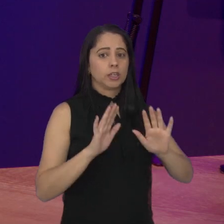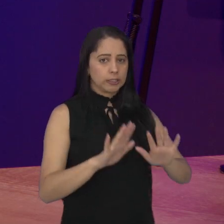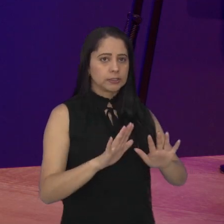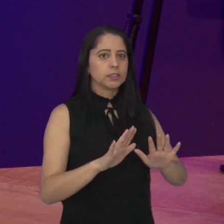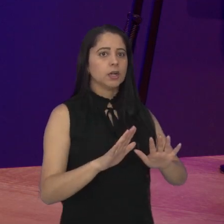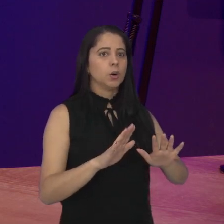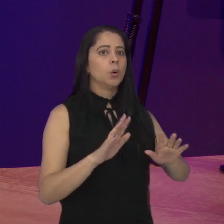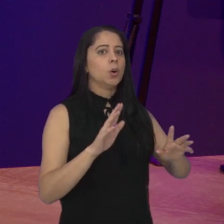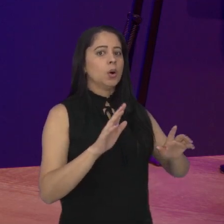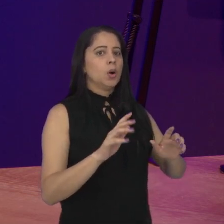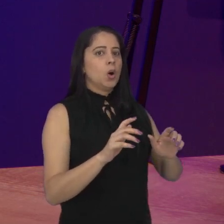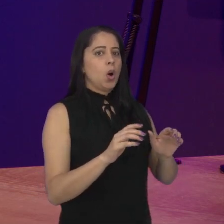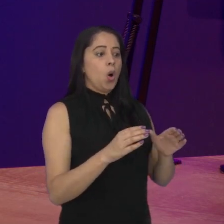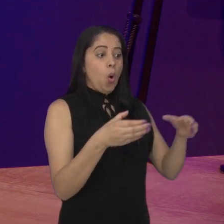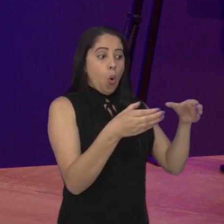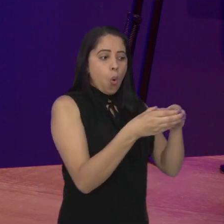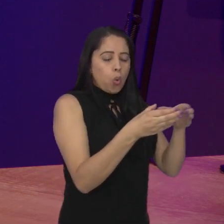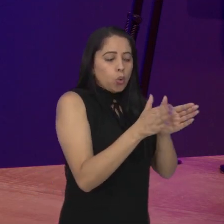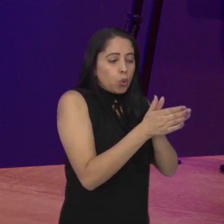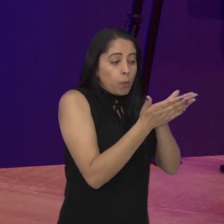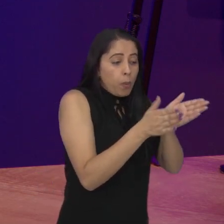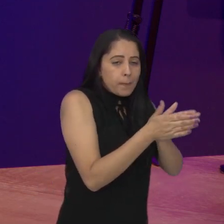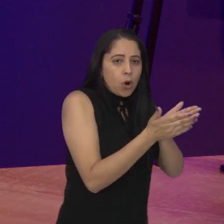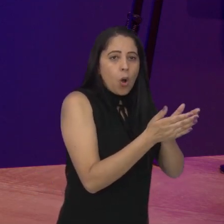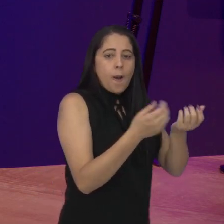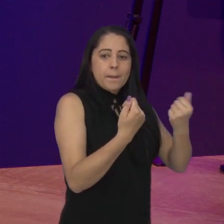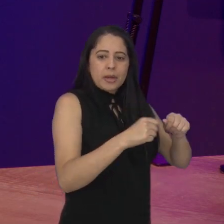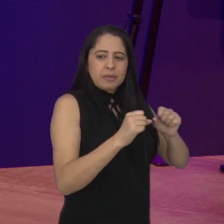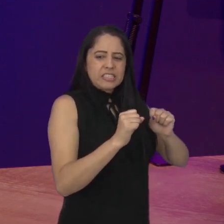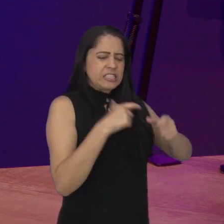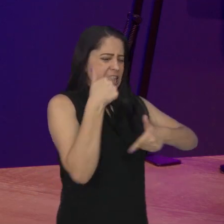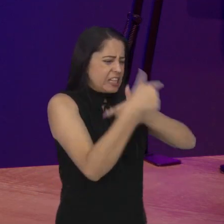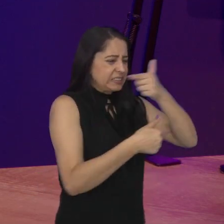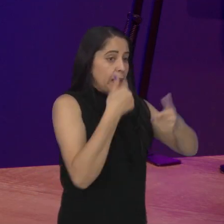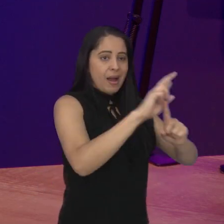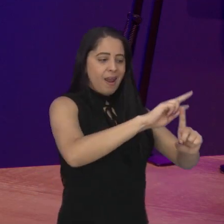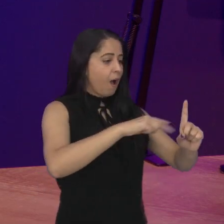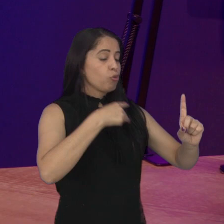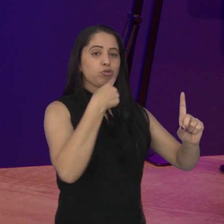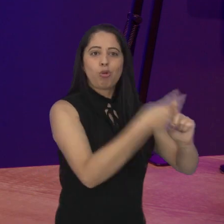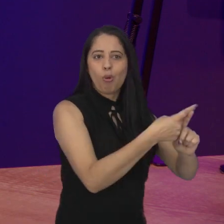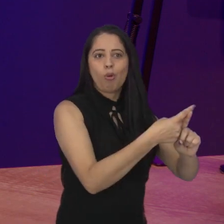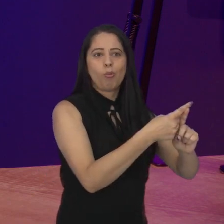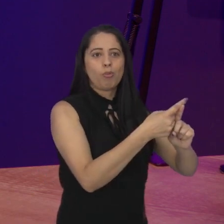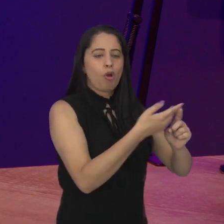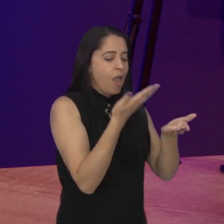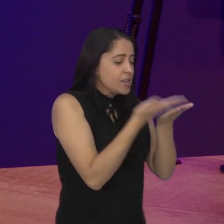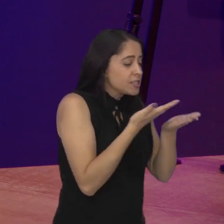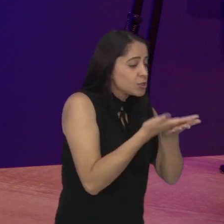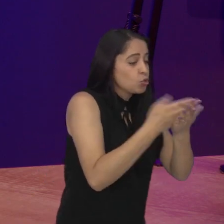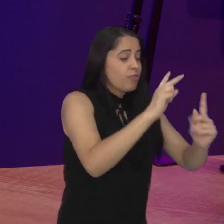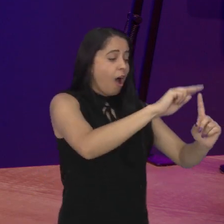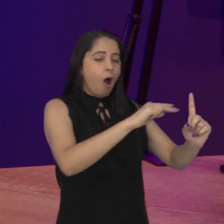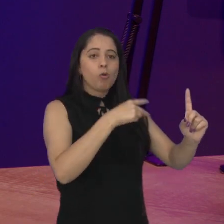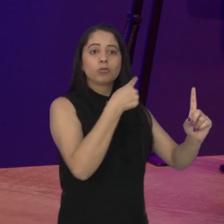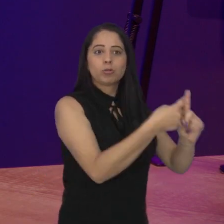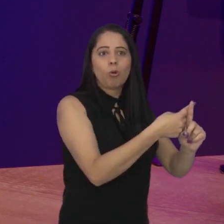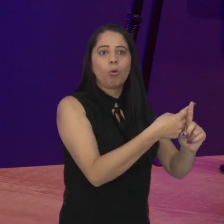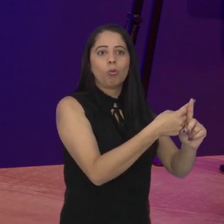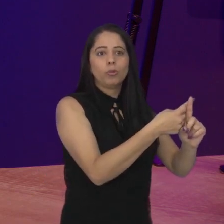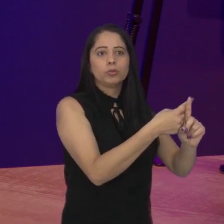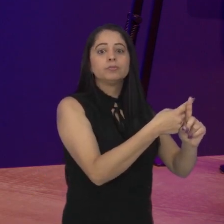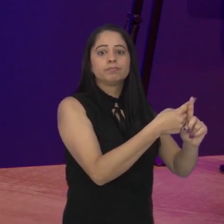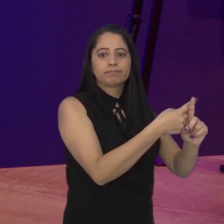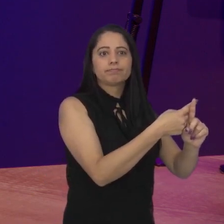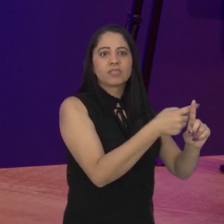tem uma população mais pobre que precisa se esforçar, às vezes ele trabalhar para estudar numa universidade particular, e às